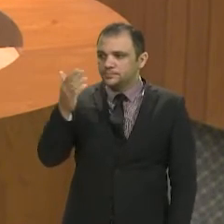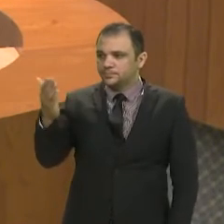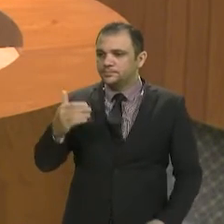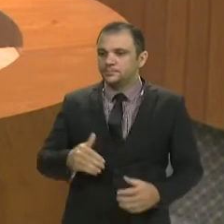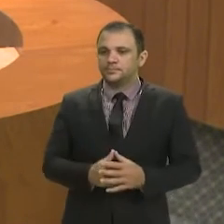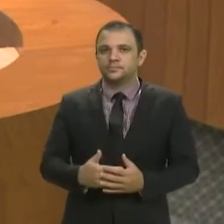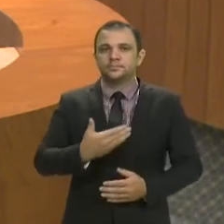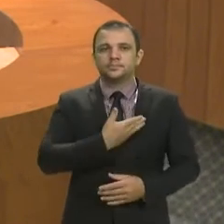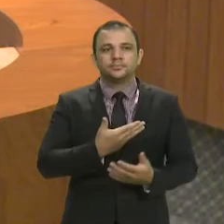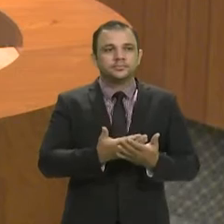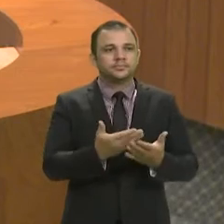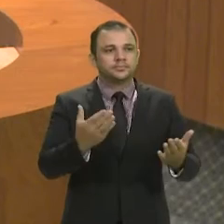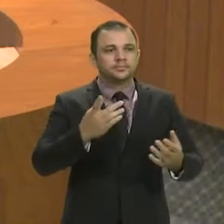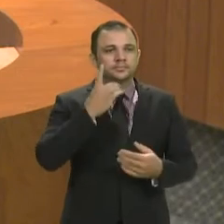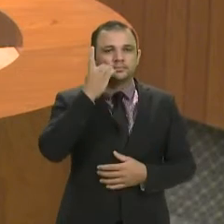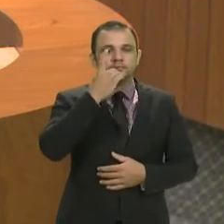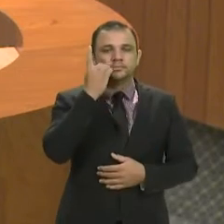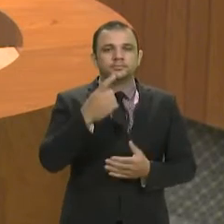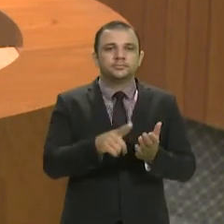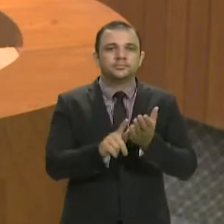colegas deputados, imprensa,